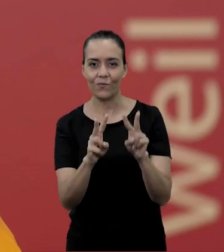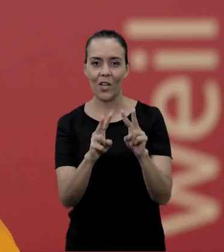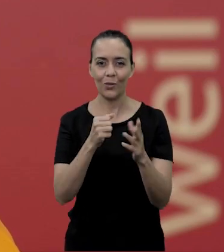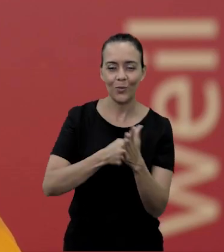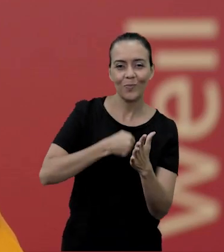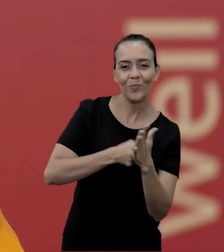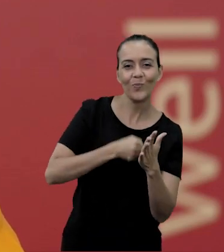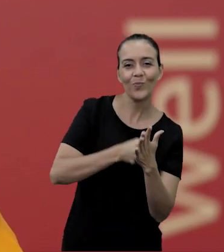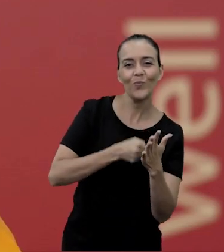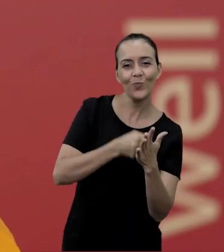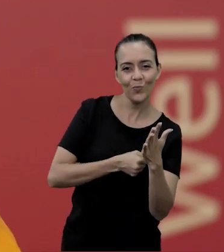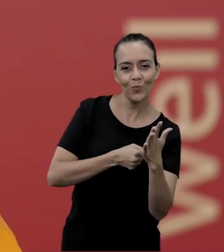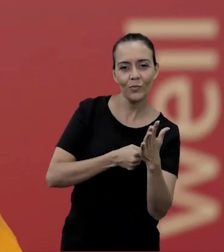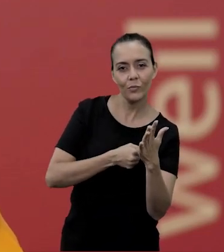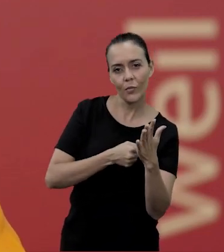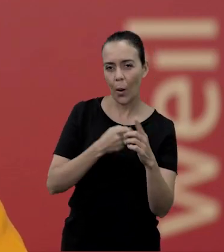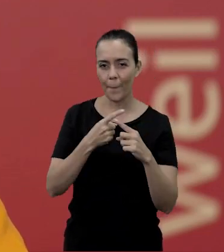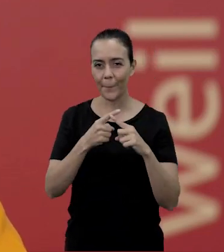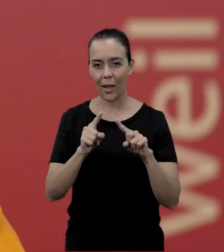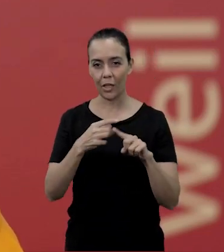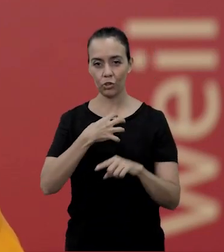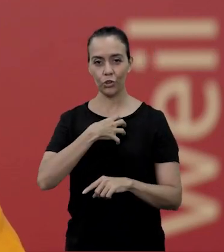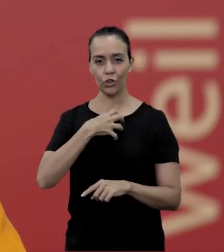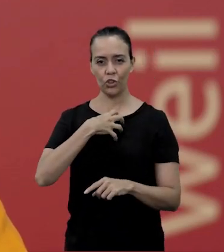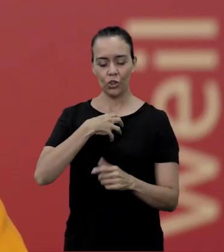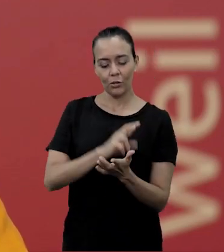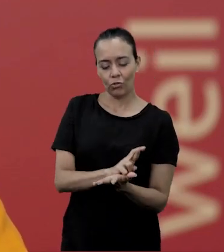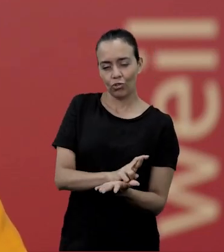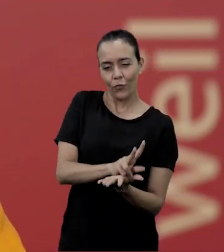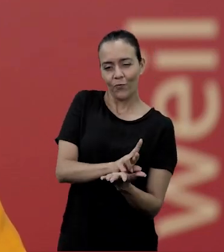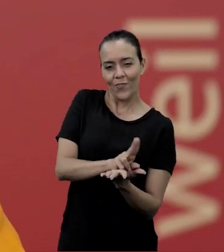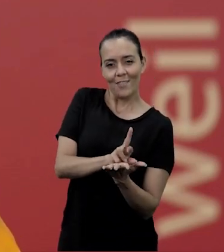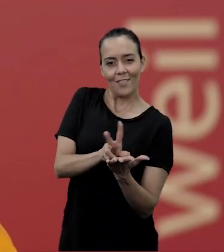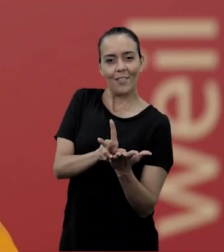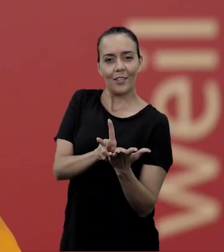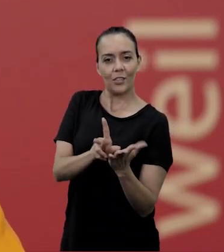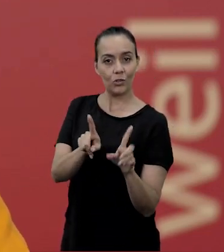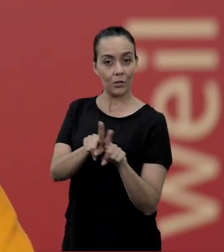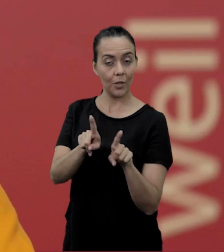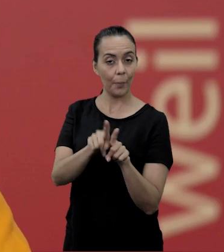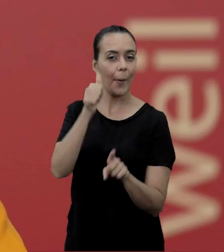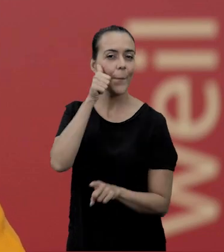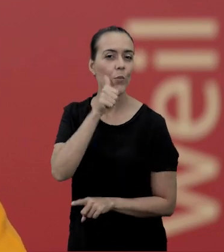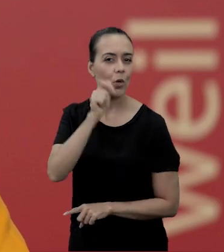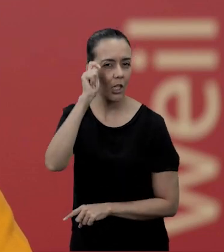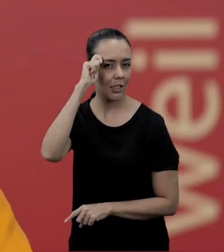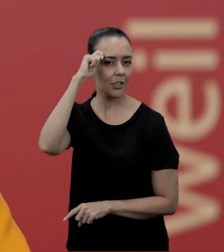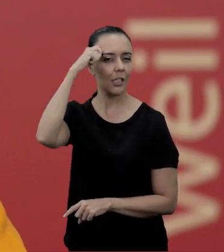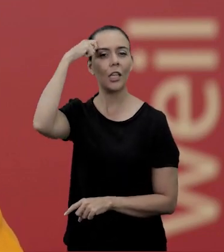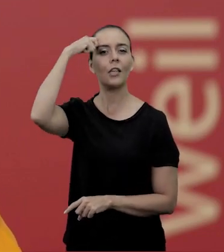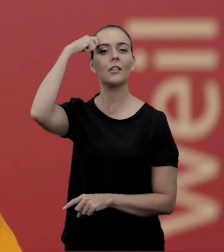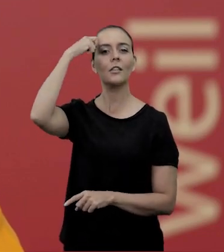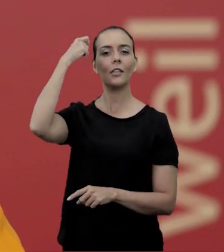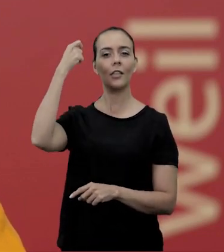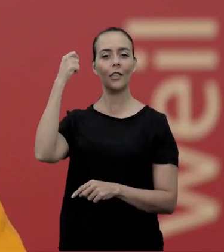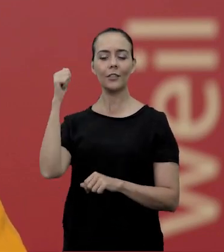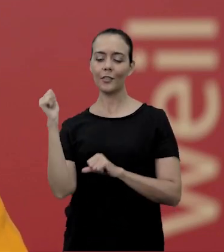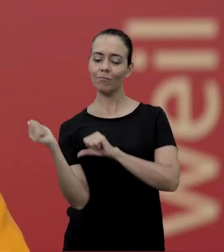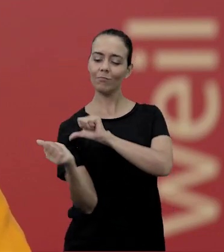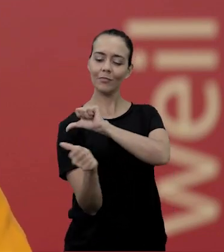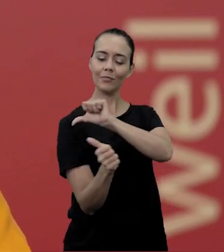mera fala de exposição do exótico e as mulheres negras e as pessoas negras se transformando